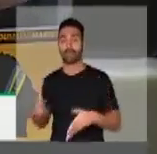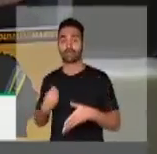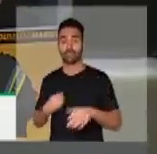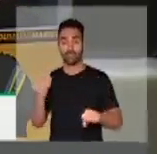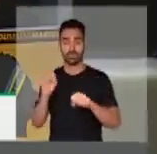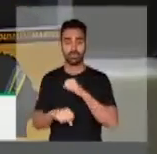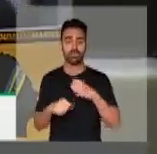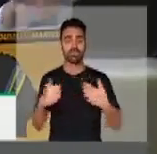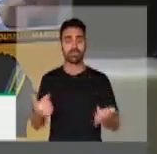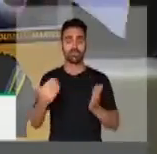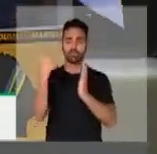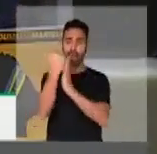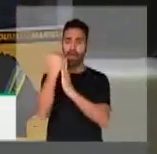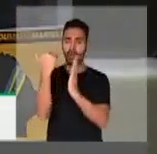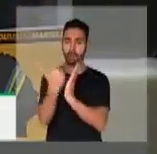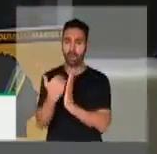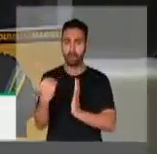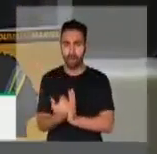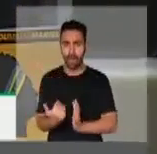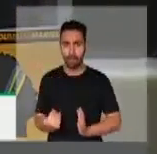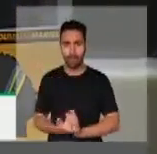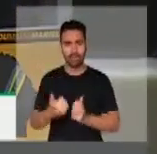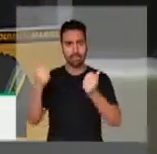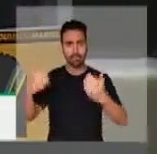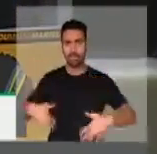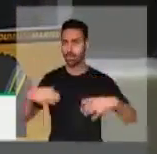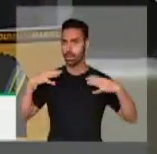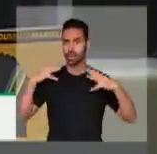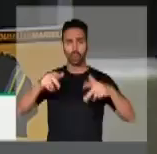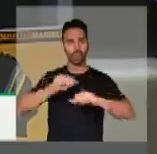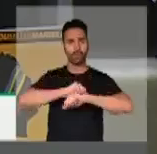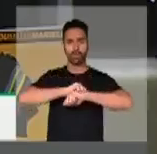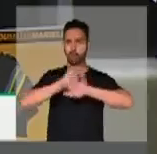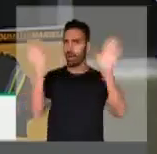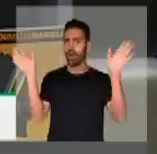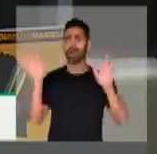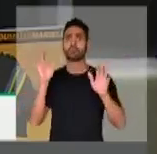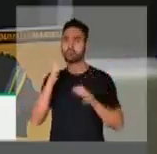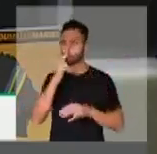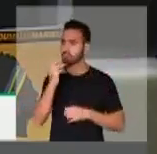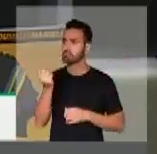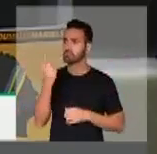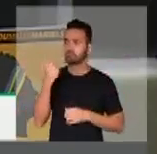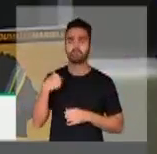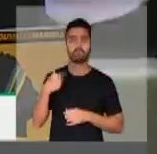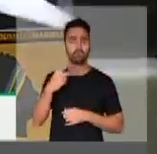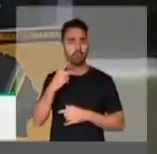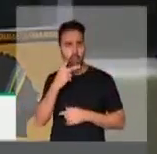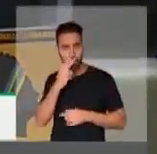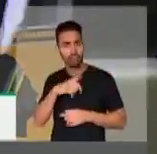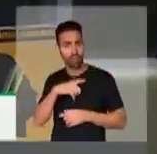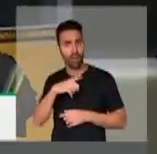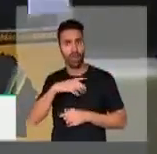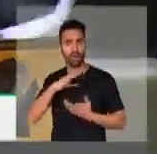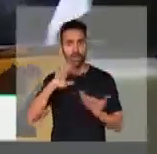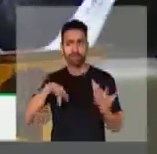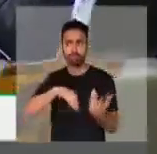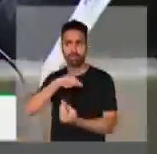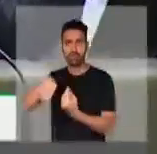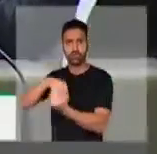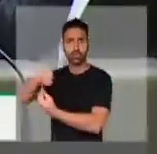diretamente. Aí vai falando o que é Alzinho, aí a gente vai vendo realmente os empregados, os